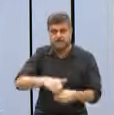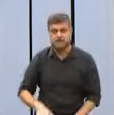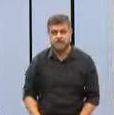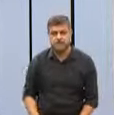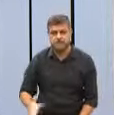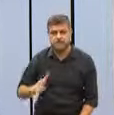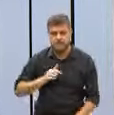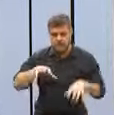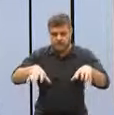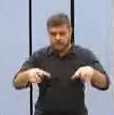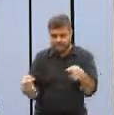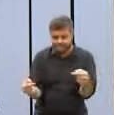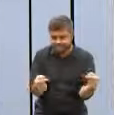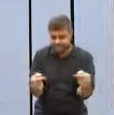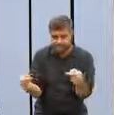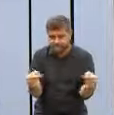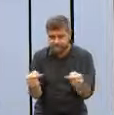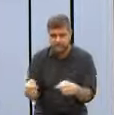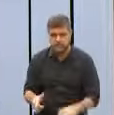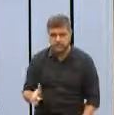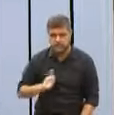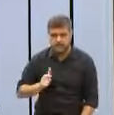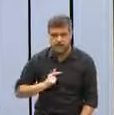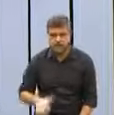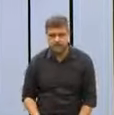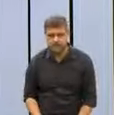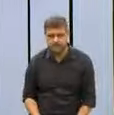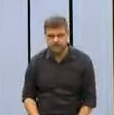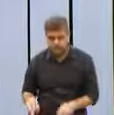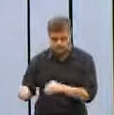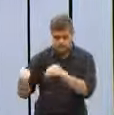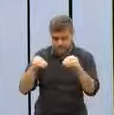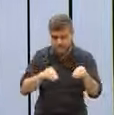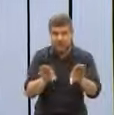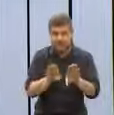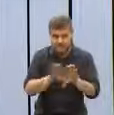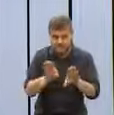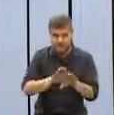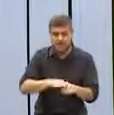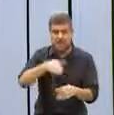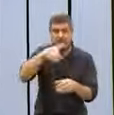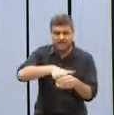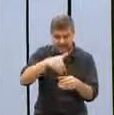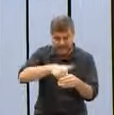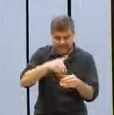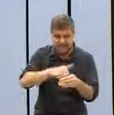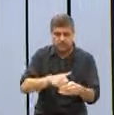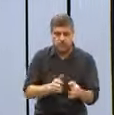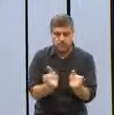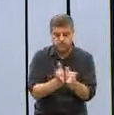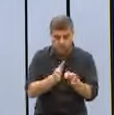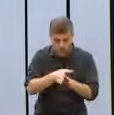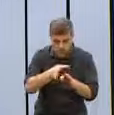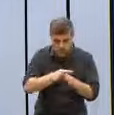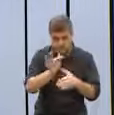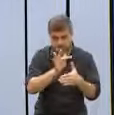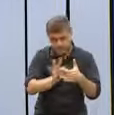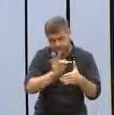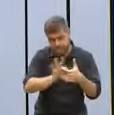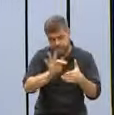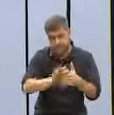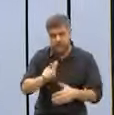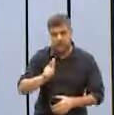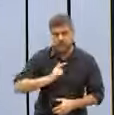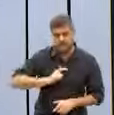E realmente o clima de polarização de 2018, feliz ou infelizmente, foi traduzido nessa eleição. A gente pode colocar